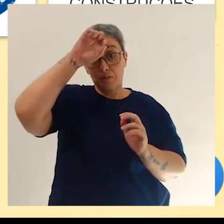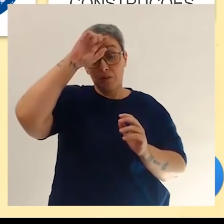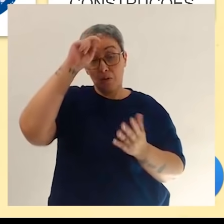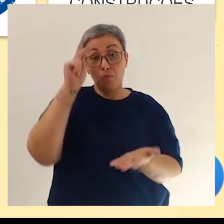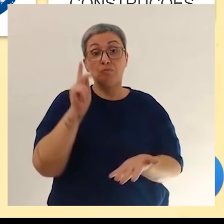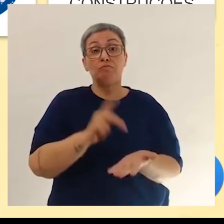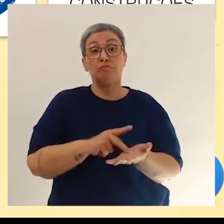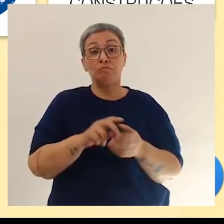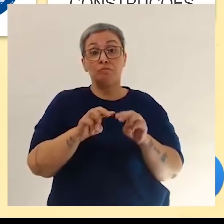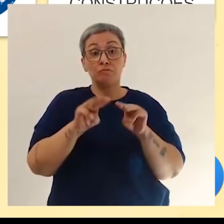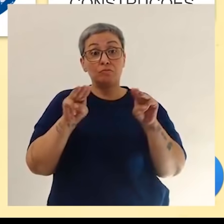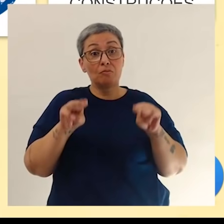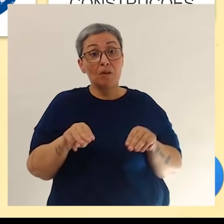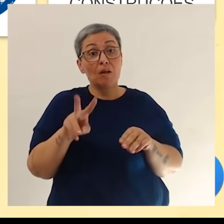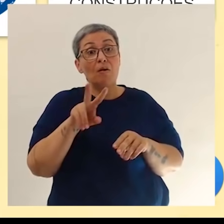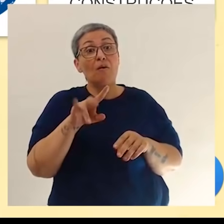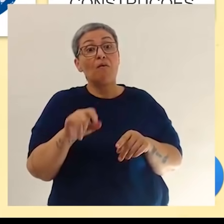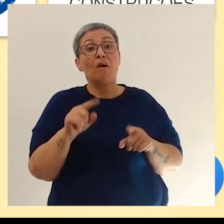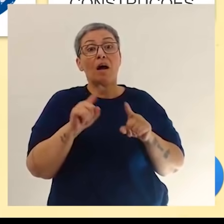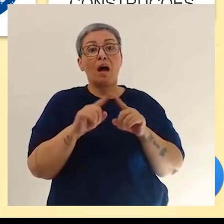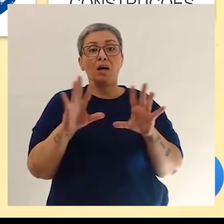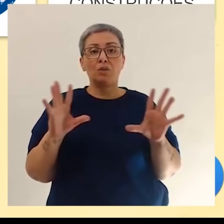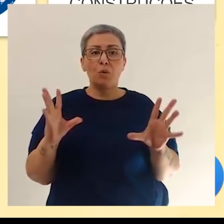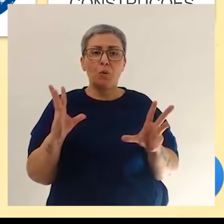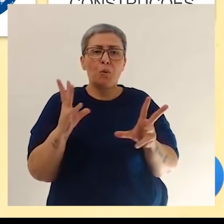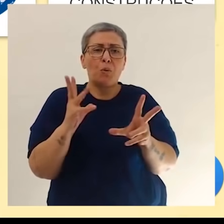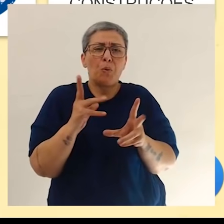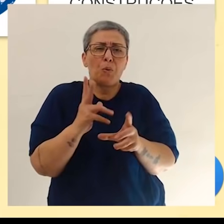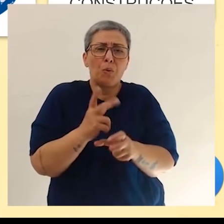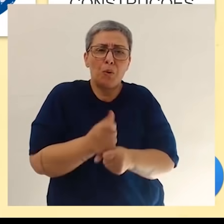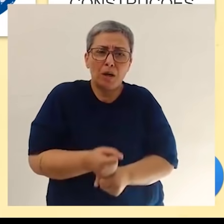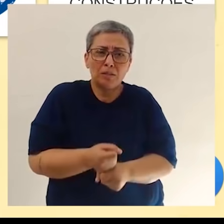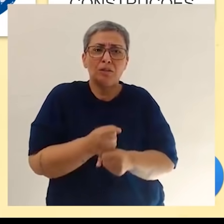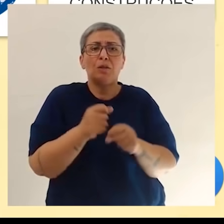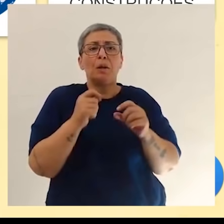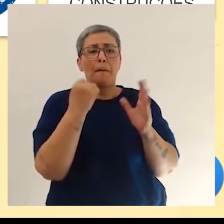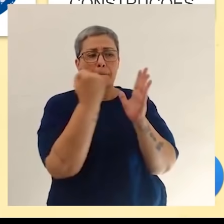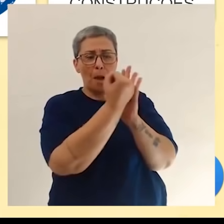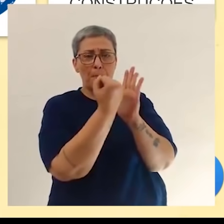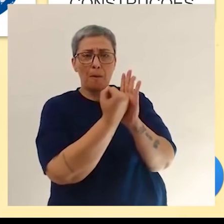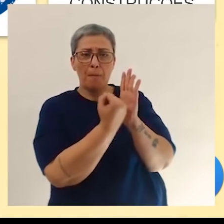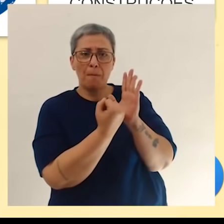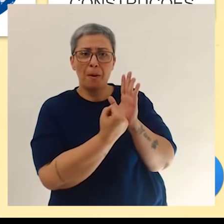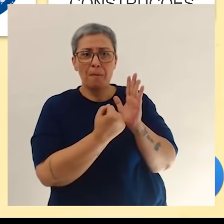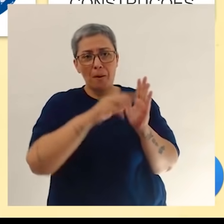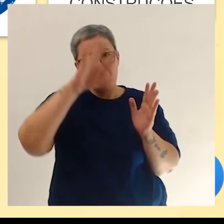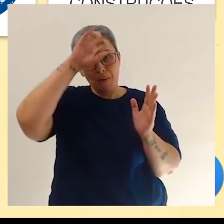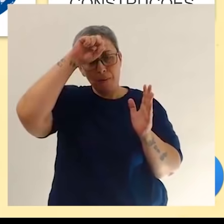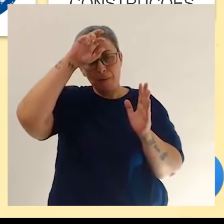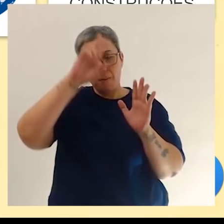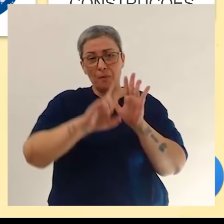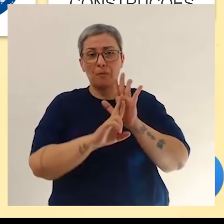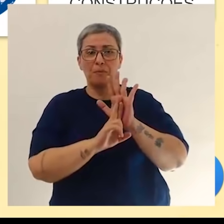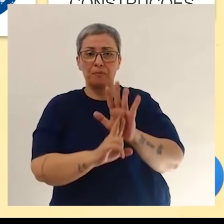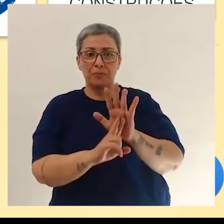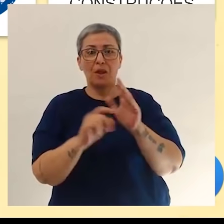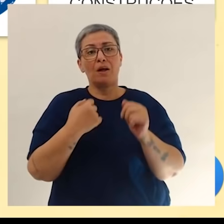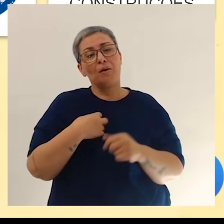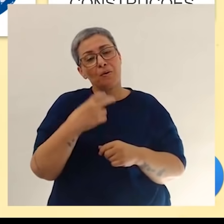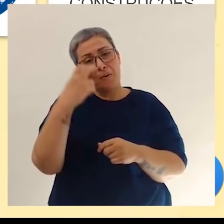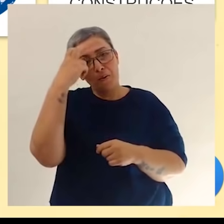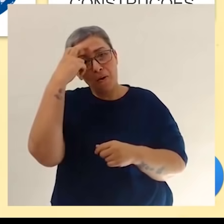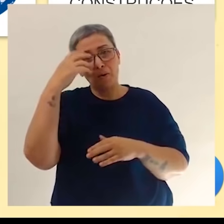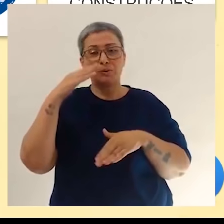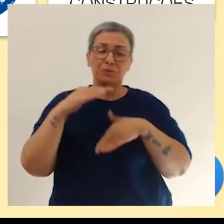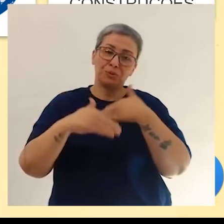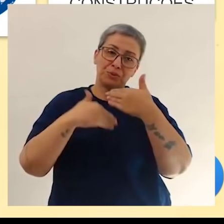Na verdade, o museu ele vai trazer aí um conjunto de marcos de memória representando aí a